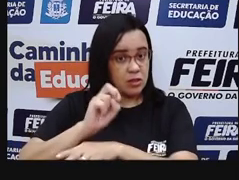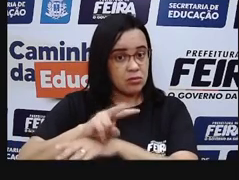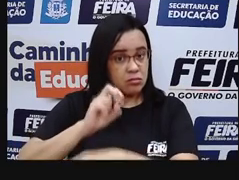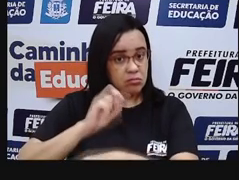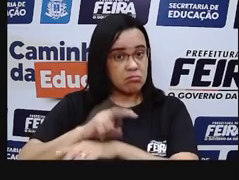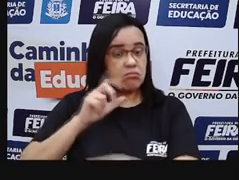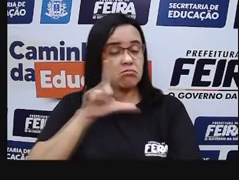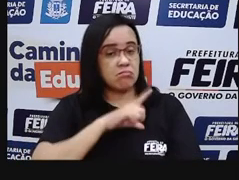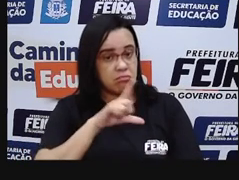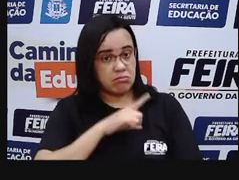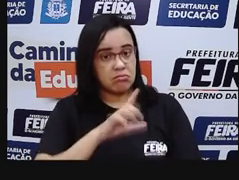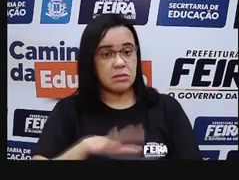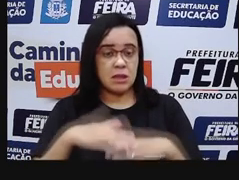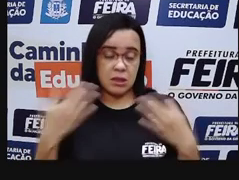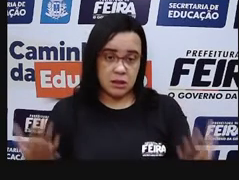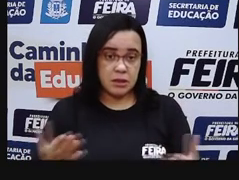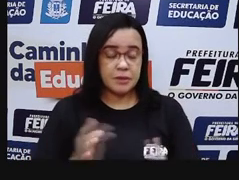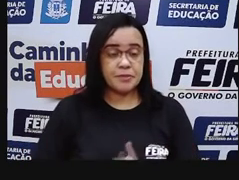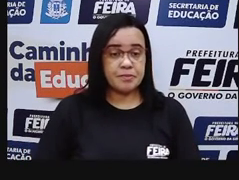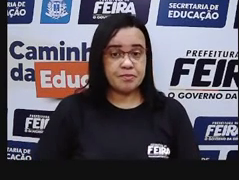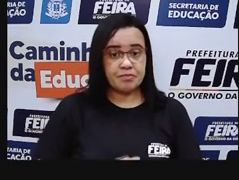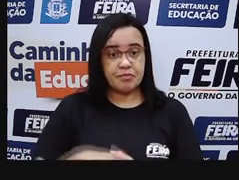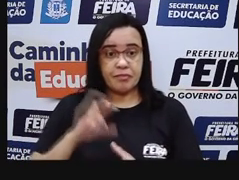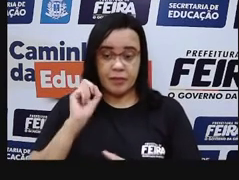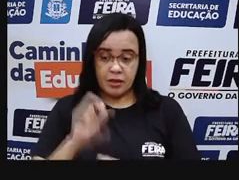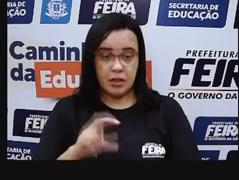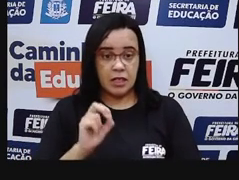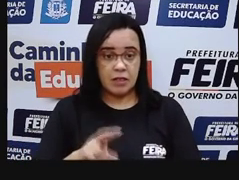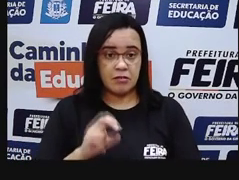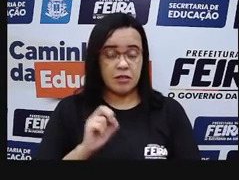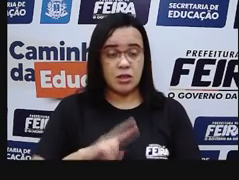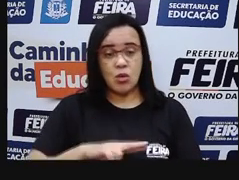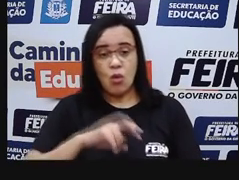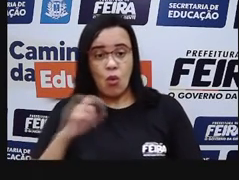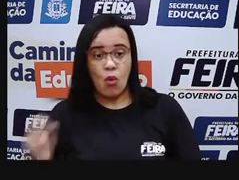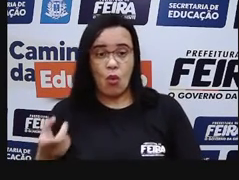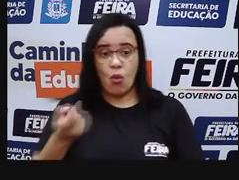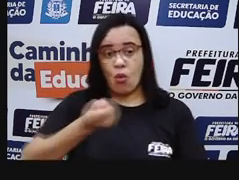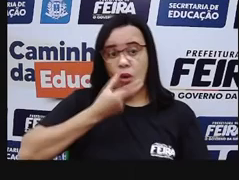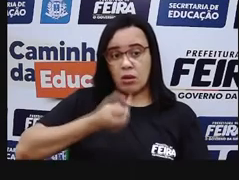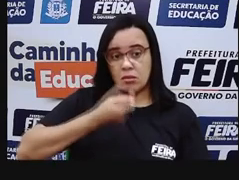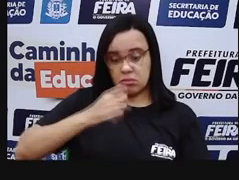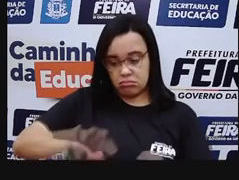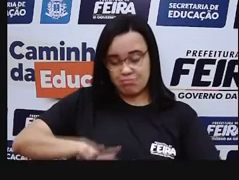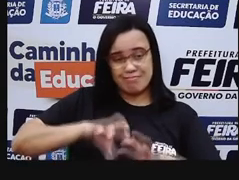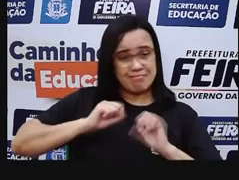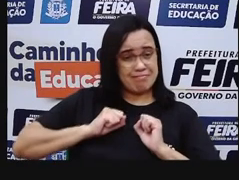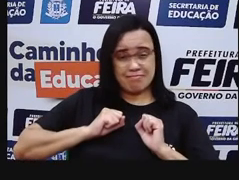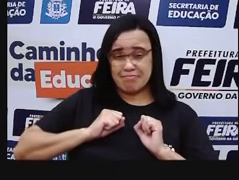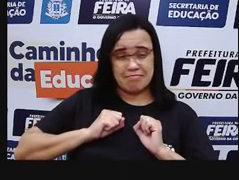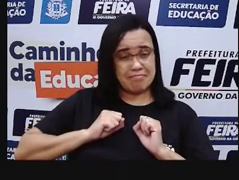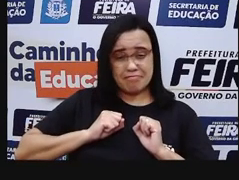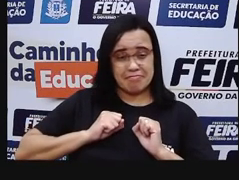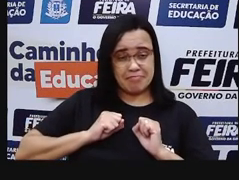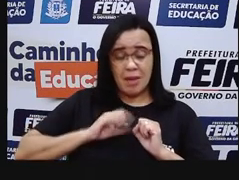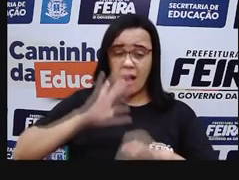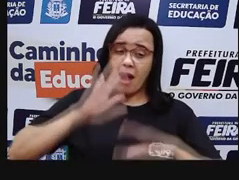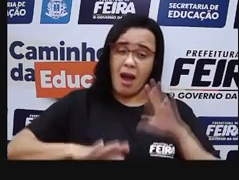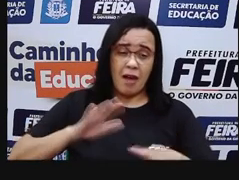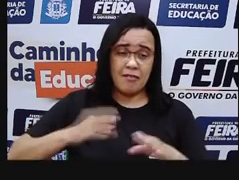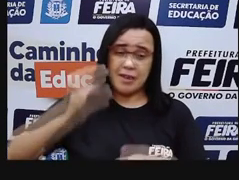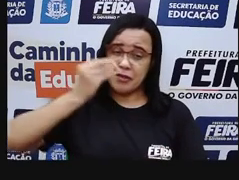aí aquele entre corpo anterior ele ele faz ser vídeo meu corpo vai seguir para combater